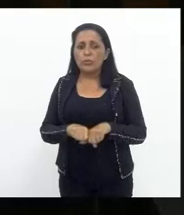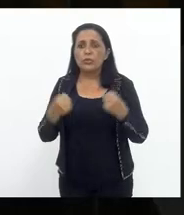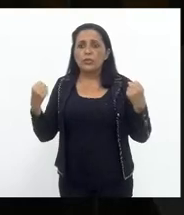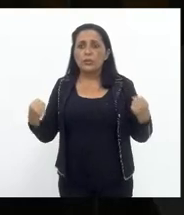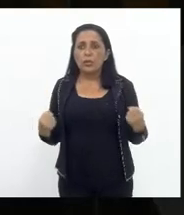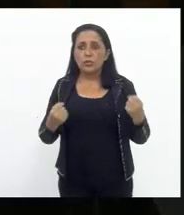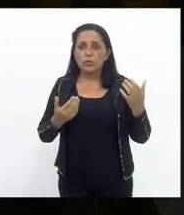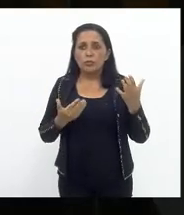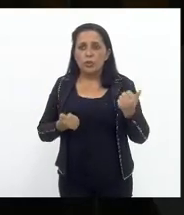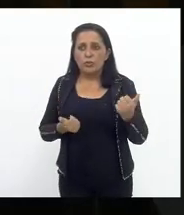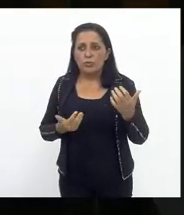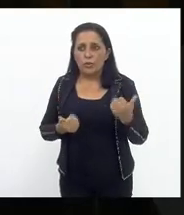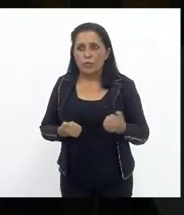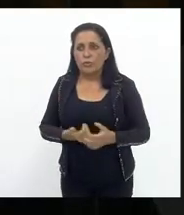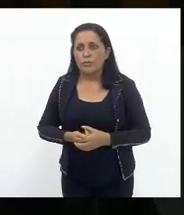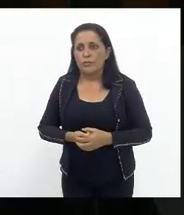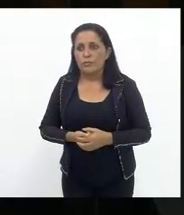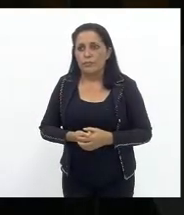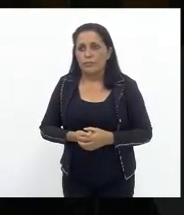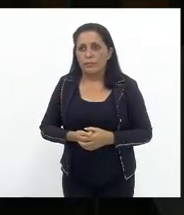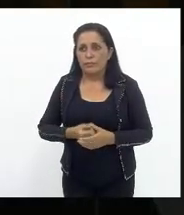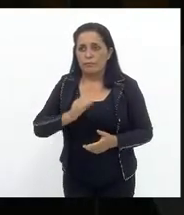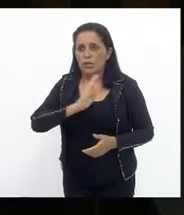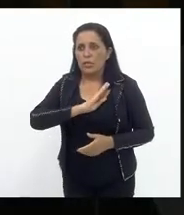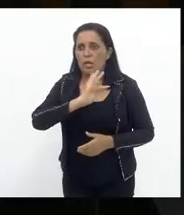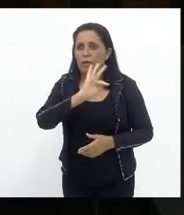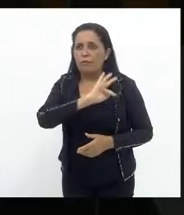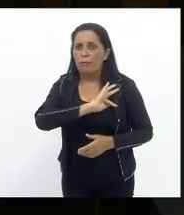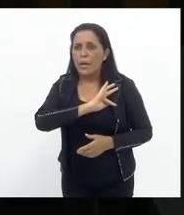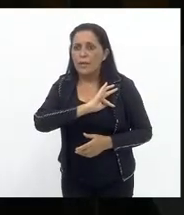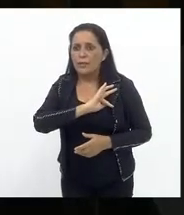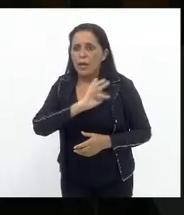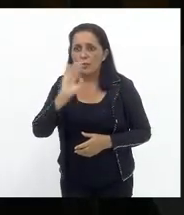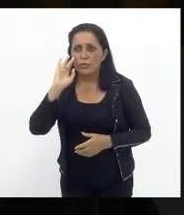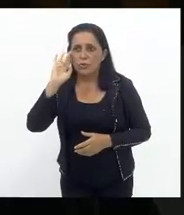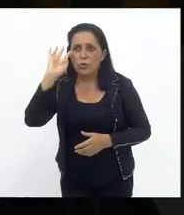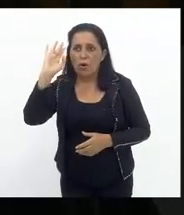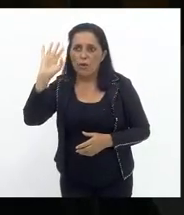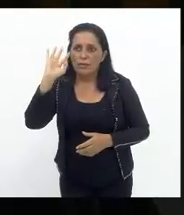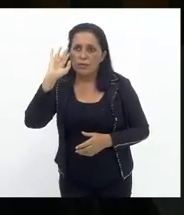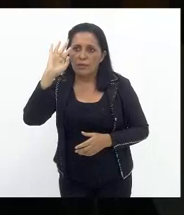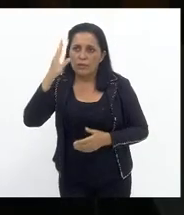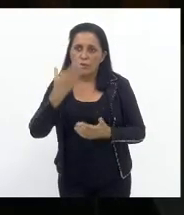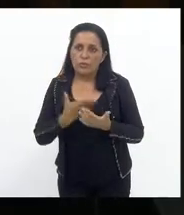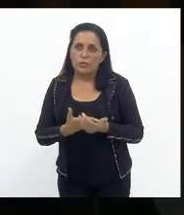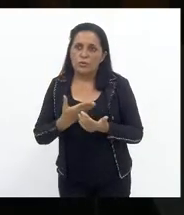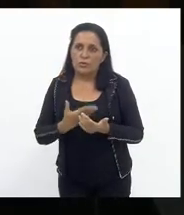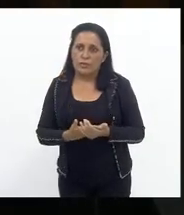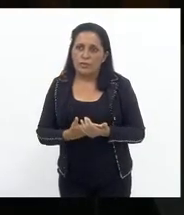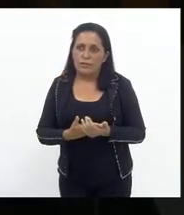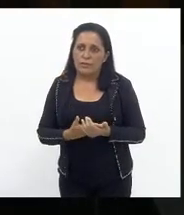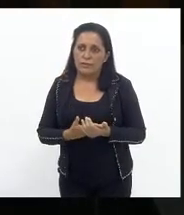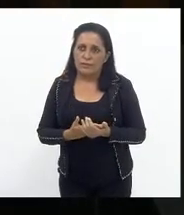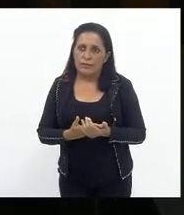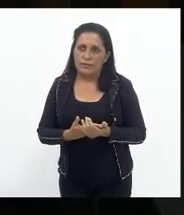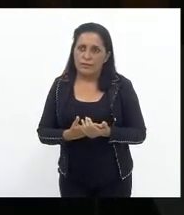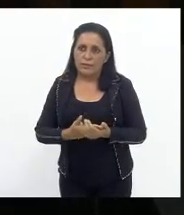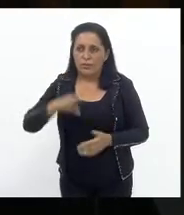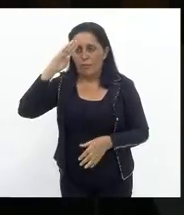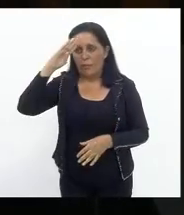uma juventude da Baixada que sonha em estudar numa escola